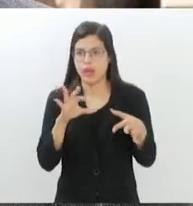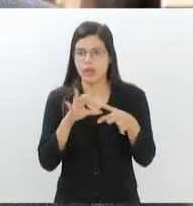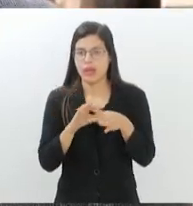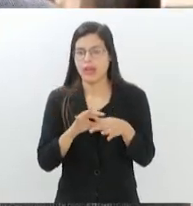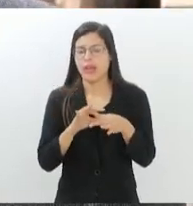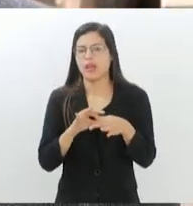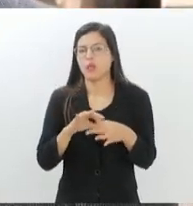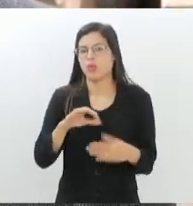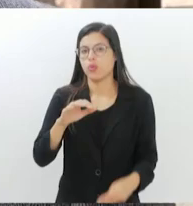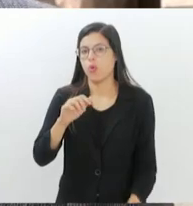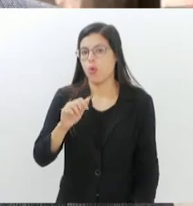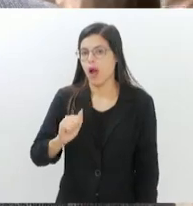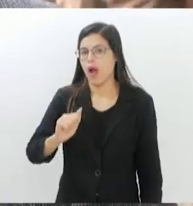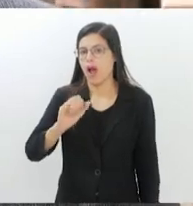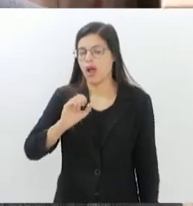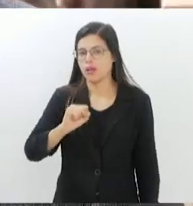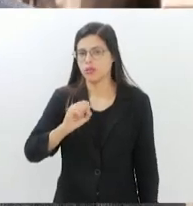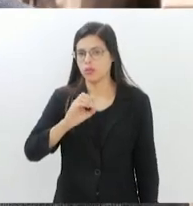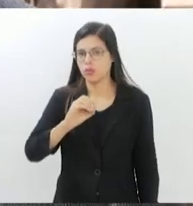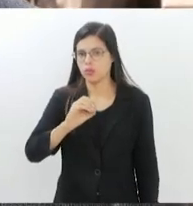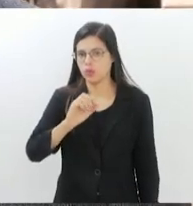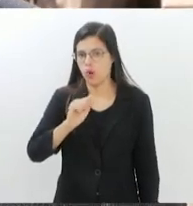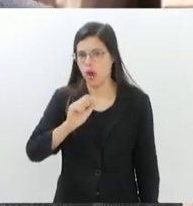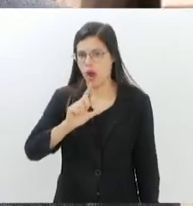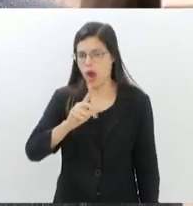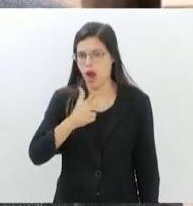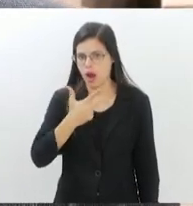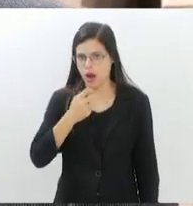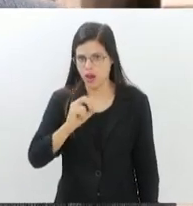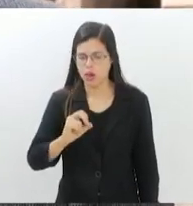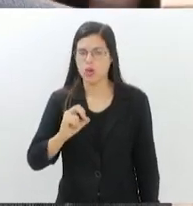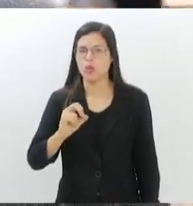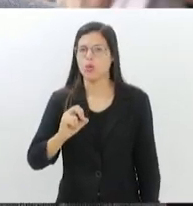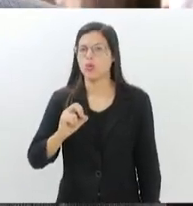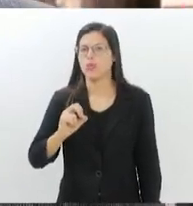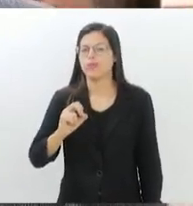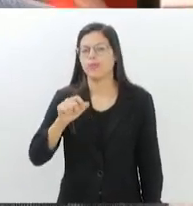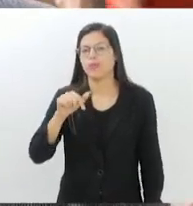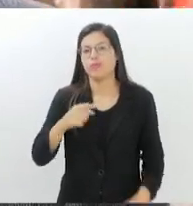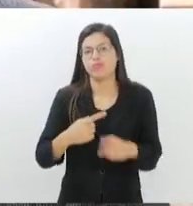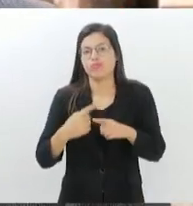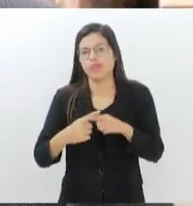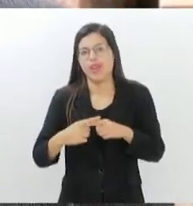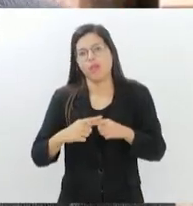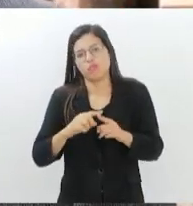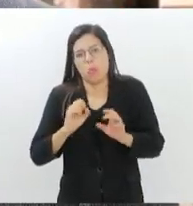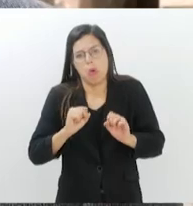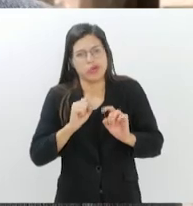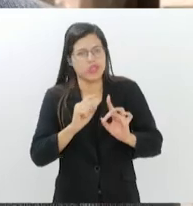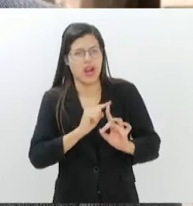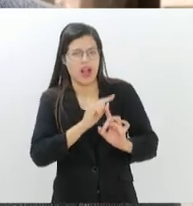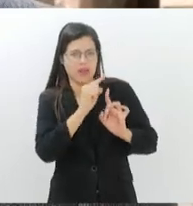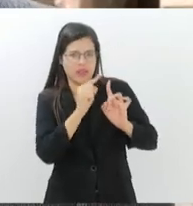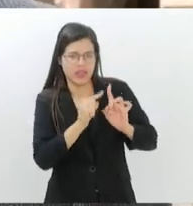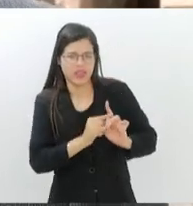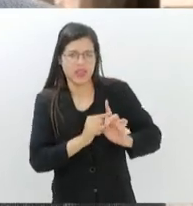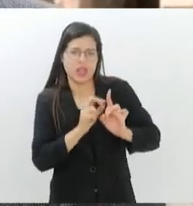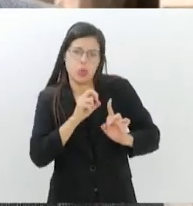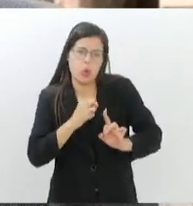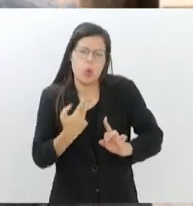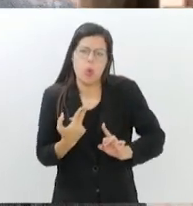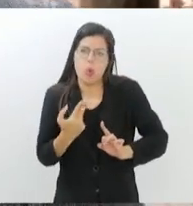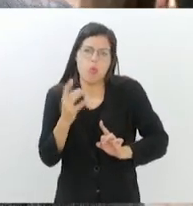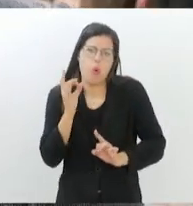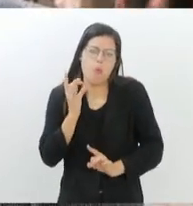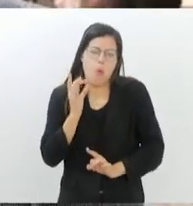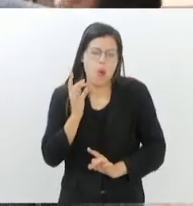assoalho pélvico, que em função de gestação ou da própria idade, alteração hormonal, fica mais frouxo, e é aquela